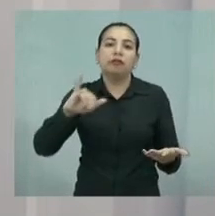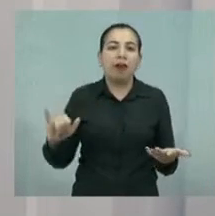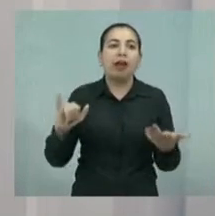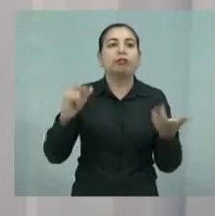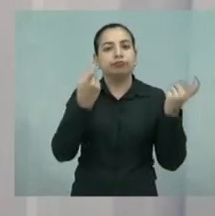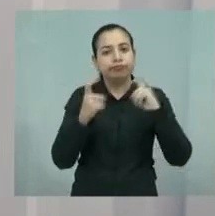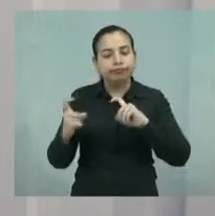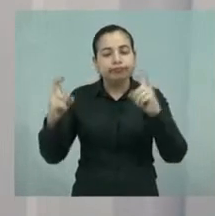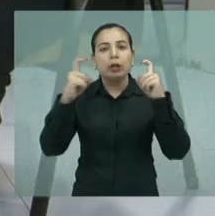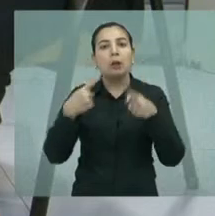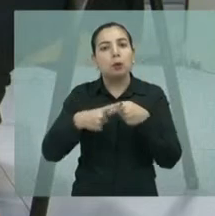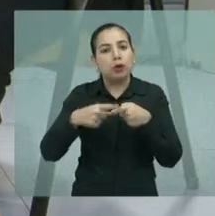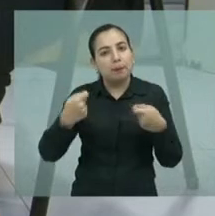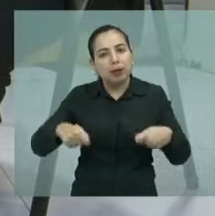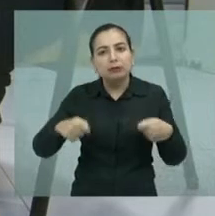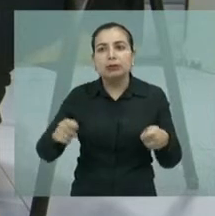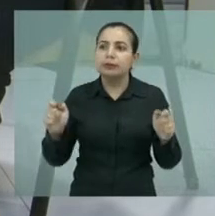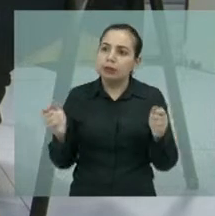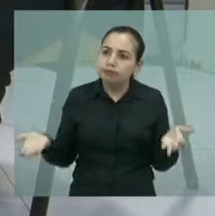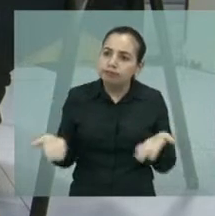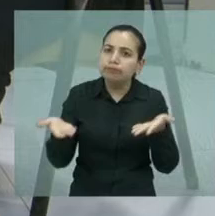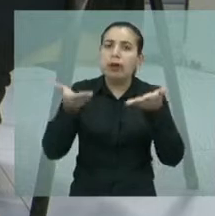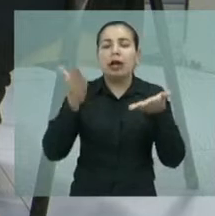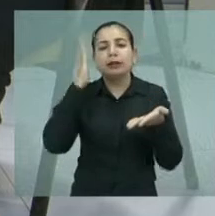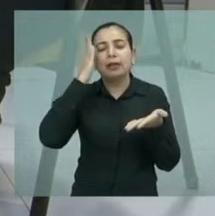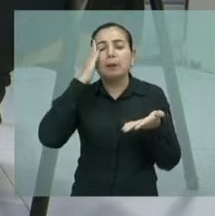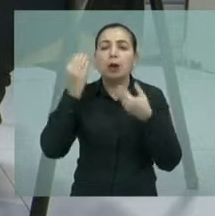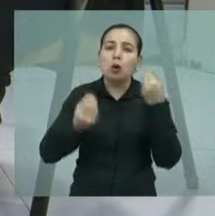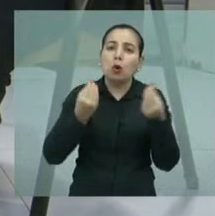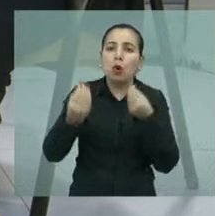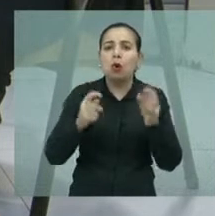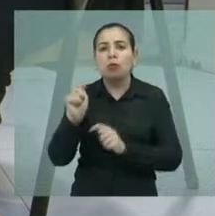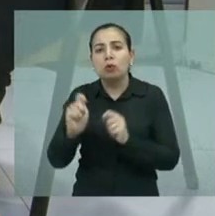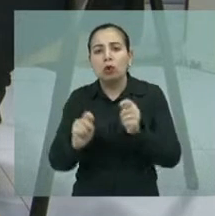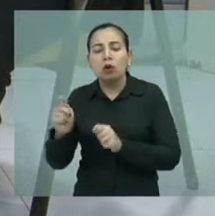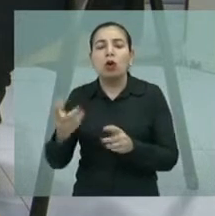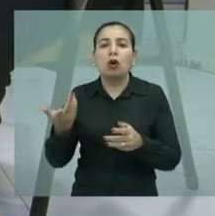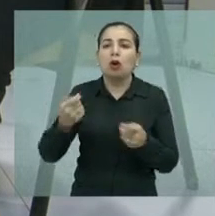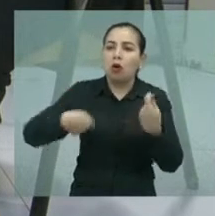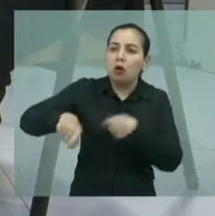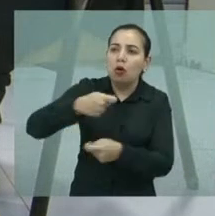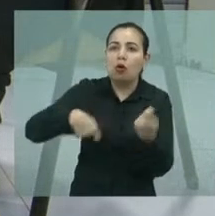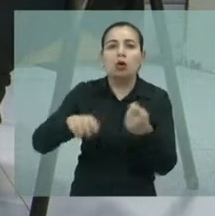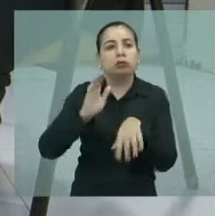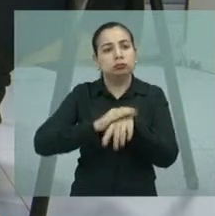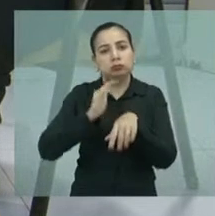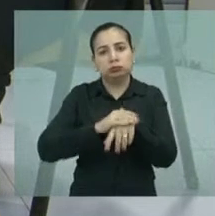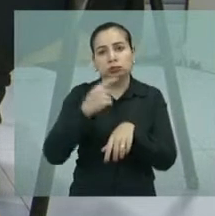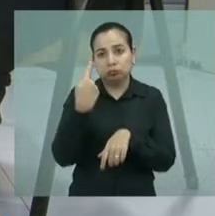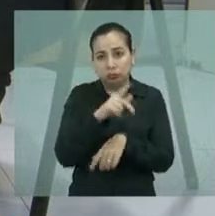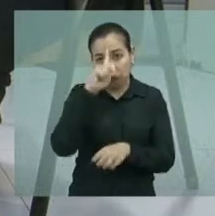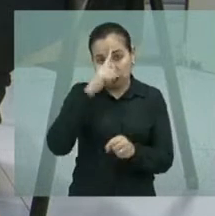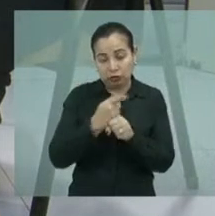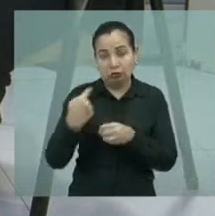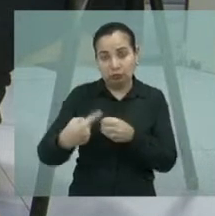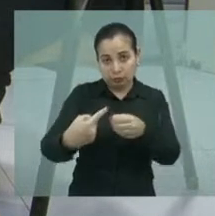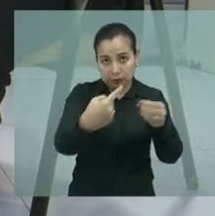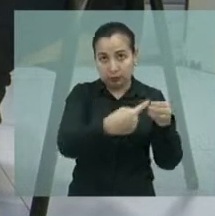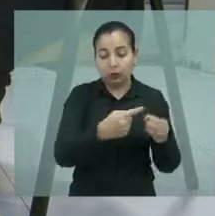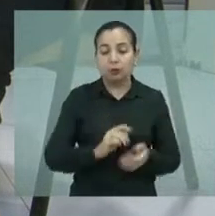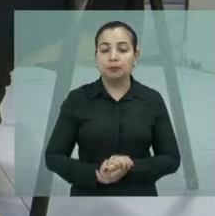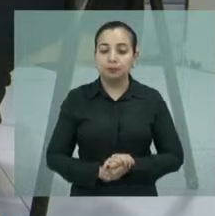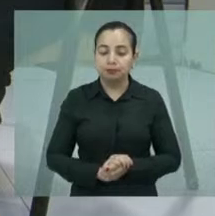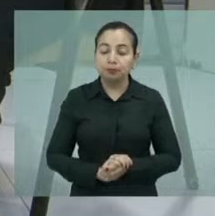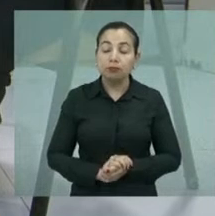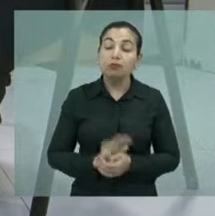gestores. E com relação, assim, à sustentabilidade social, né? A gente sabe que muitos municípios, uns mais, outros